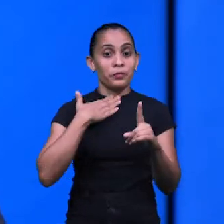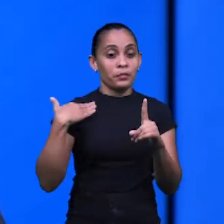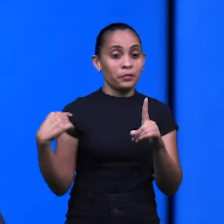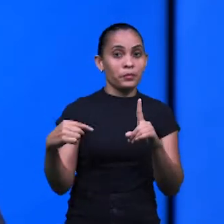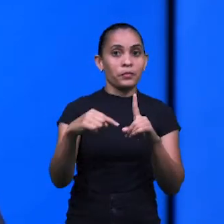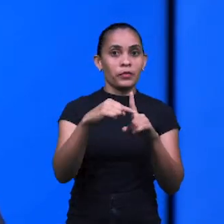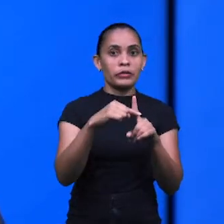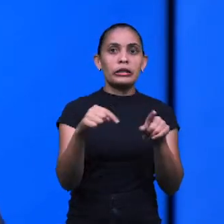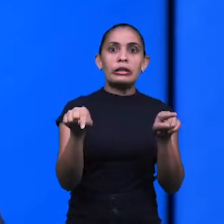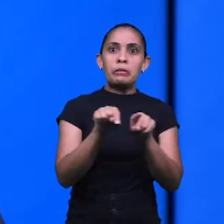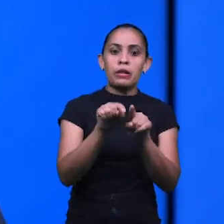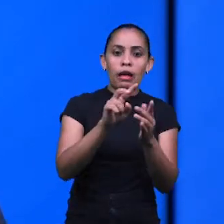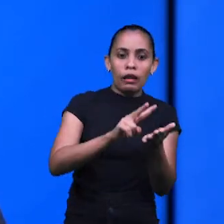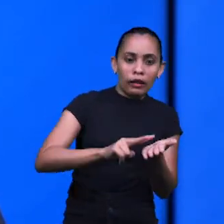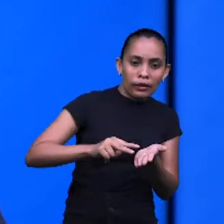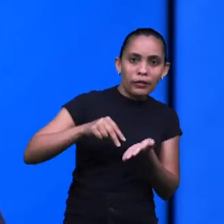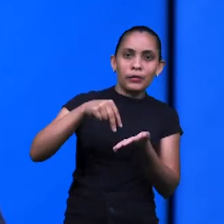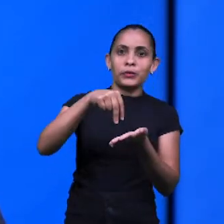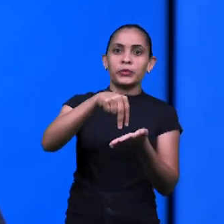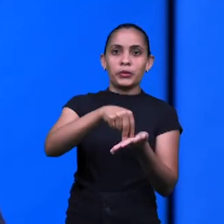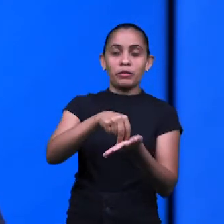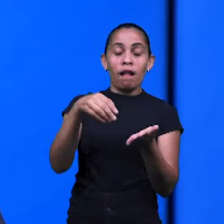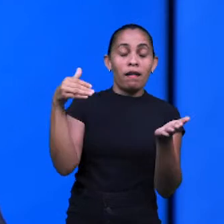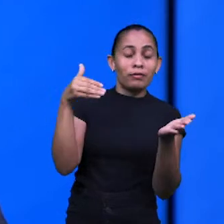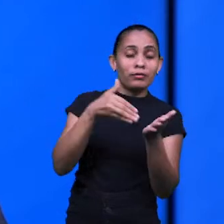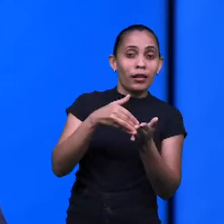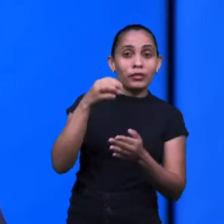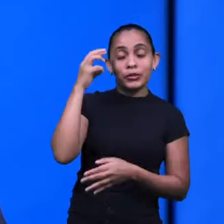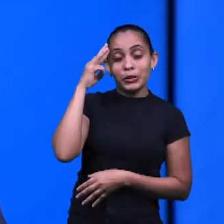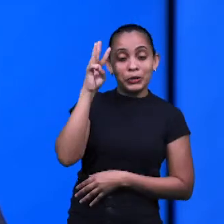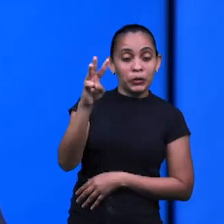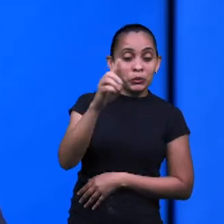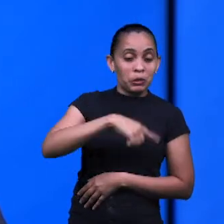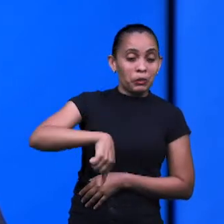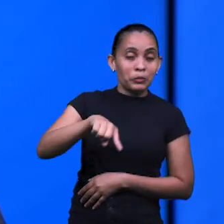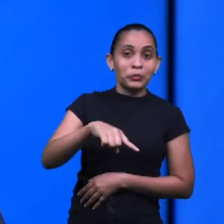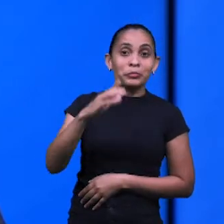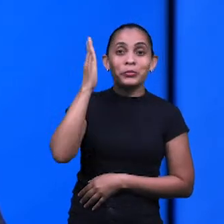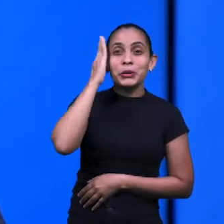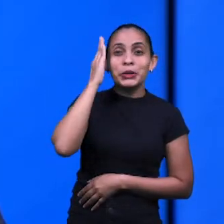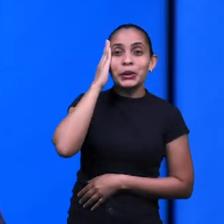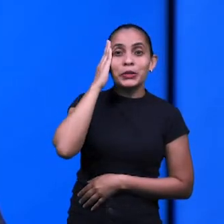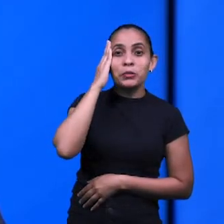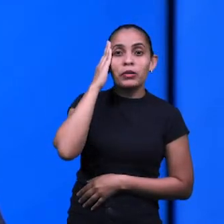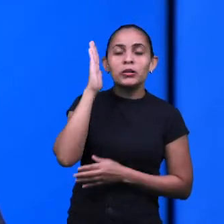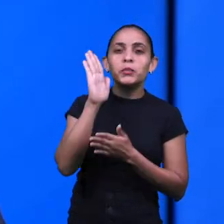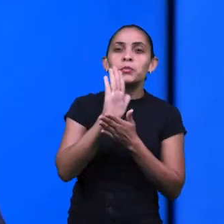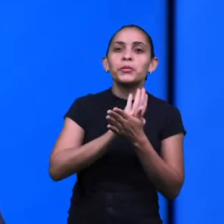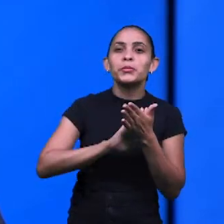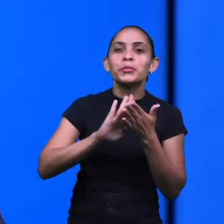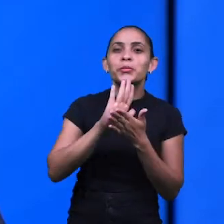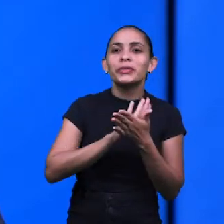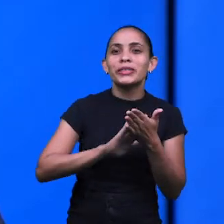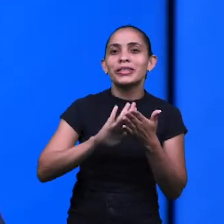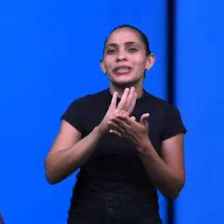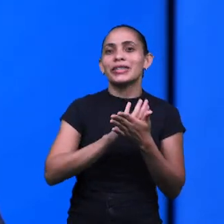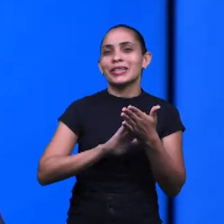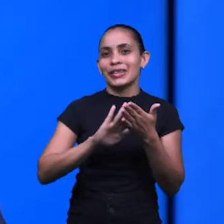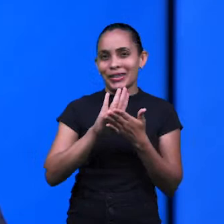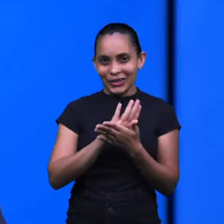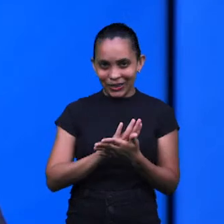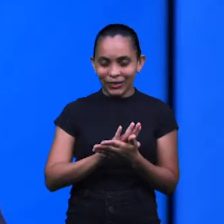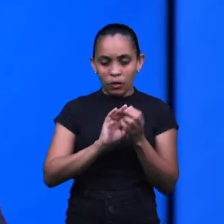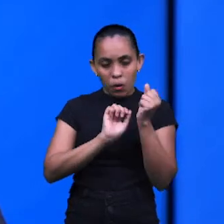Senhor Jesus. E até aquele terceiro dia, eles não tinham ainda decifrado o enigma, porque o verdadeiro